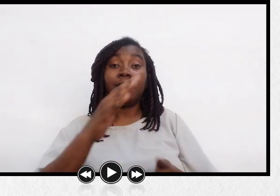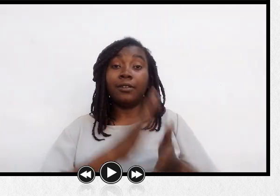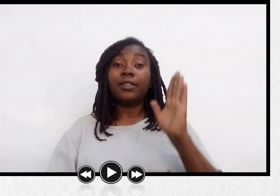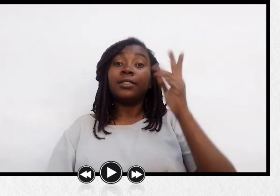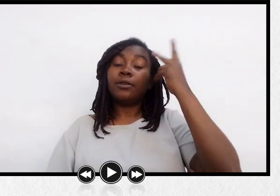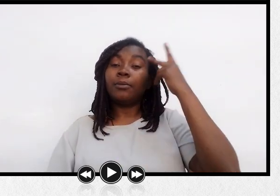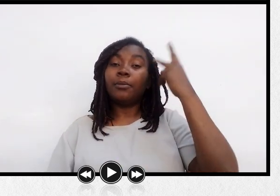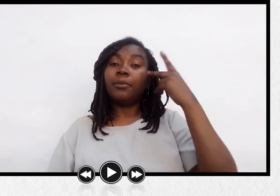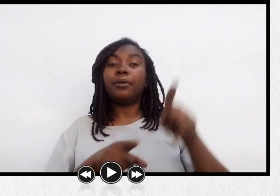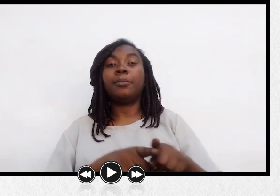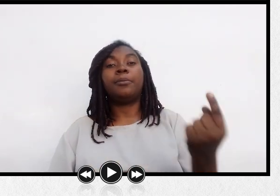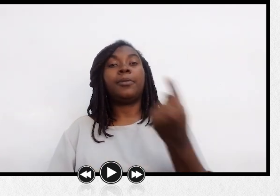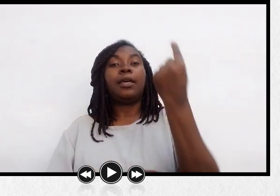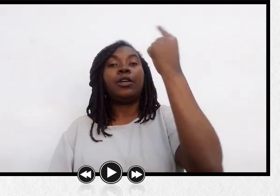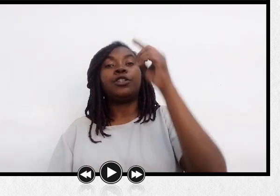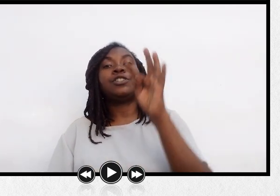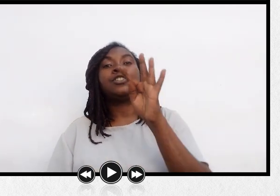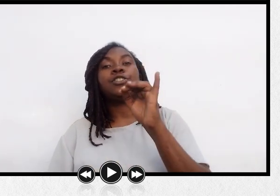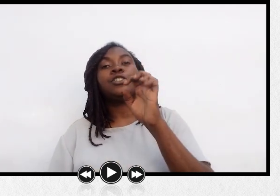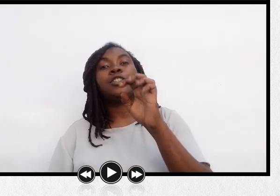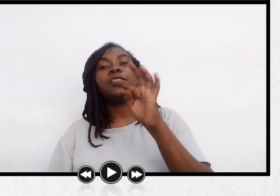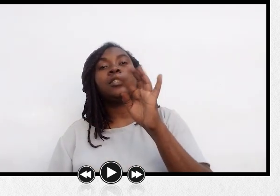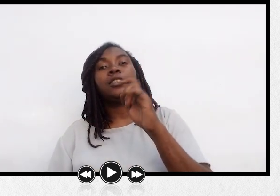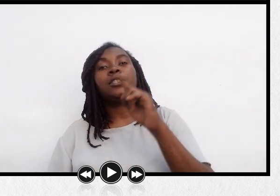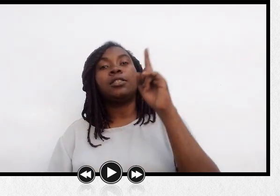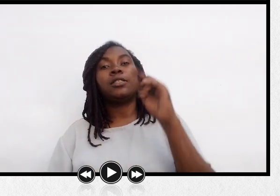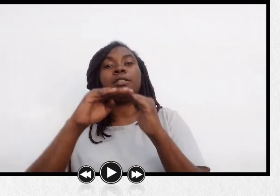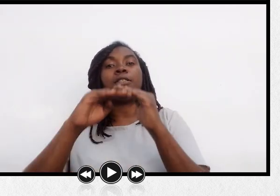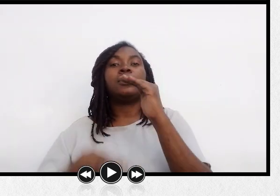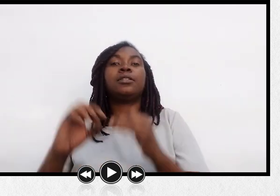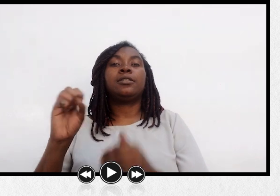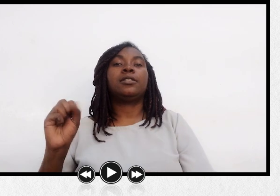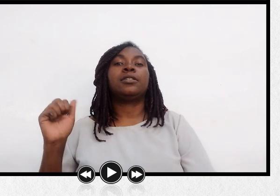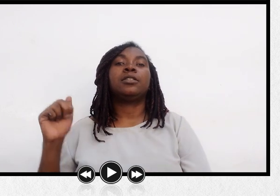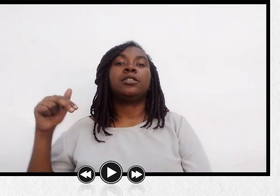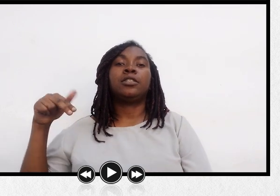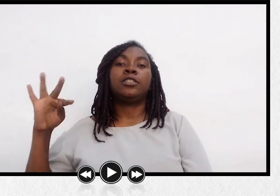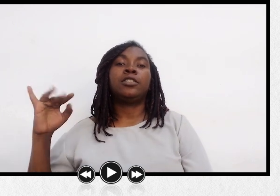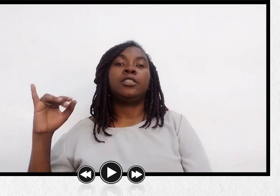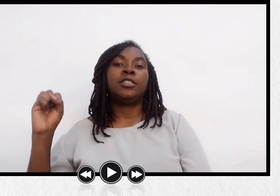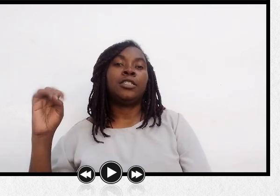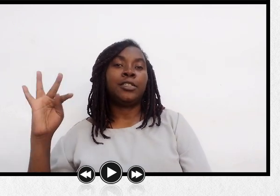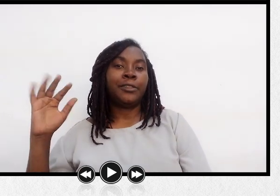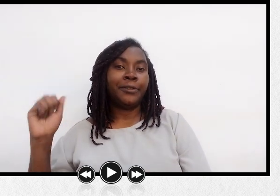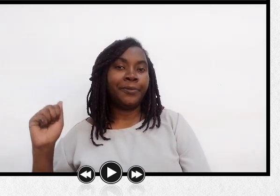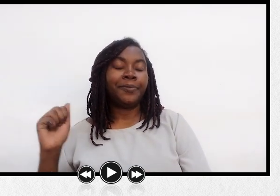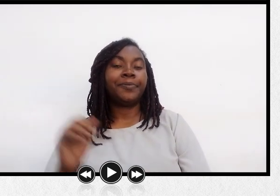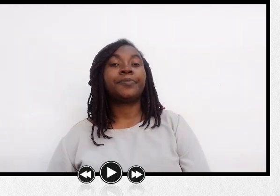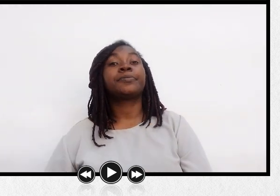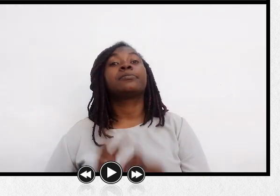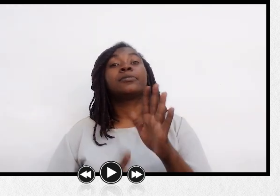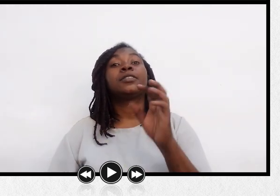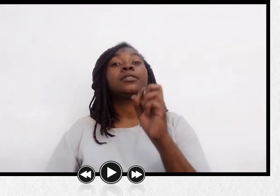no Alto Tietê, na Baixada Santista, mas em compensação, Serra da Mantiqueira já tem